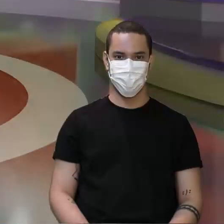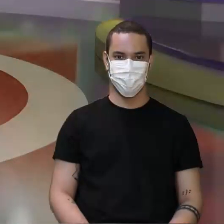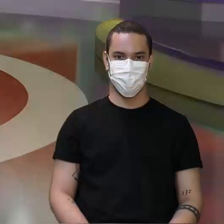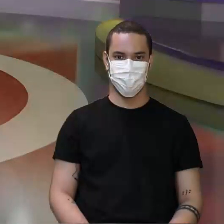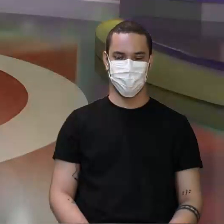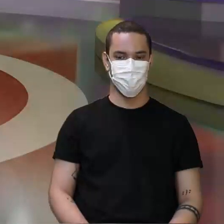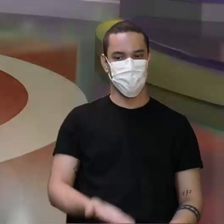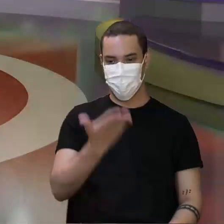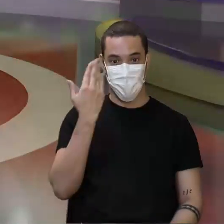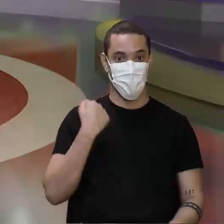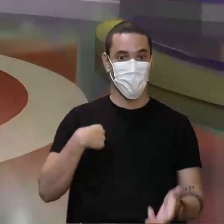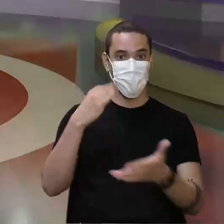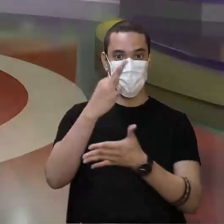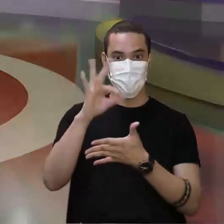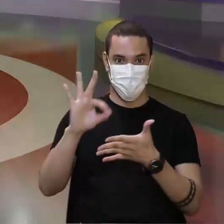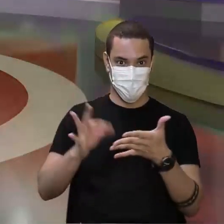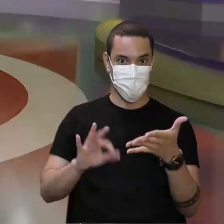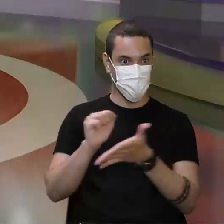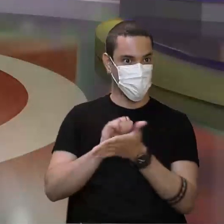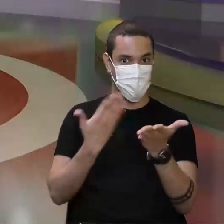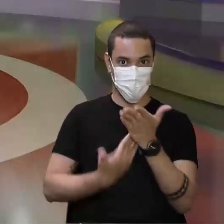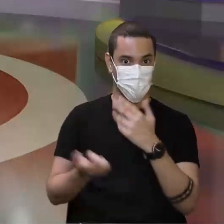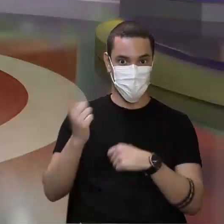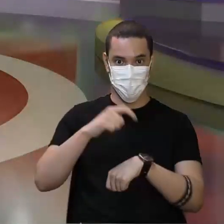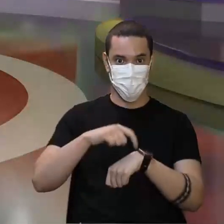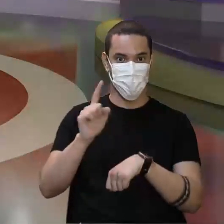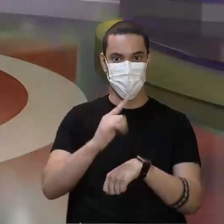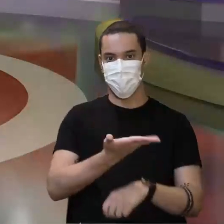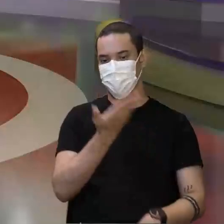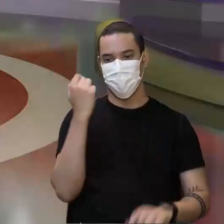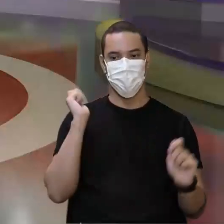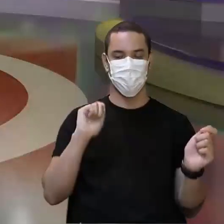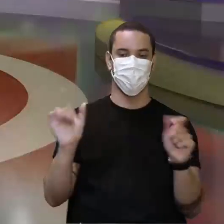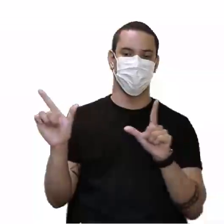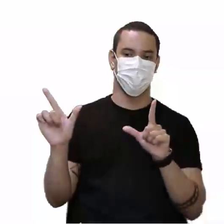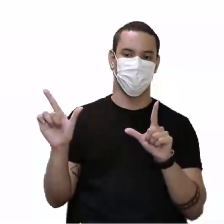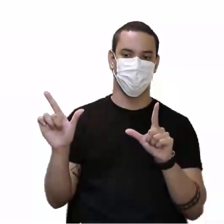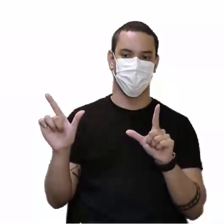Hey guys, vamos lá corrigir nossas atividades, não vamos perder tempo. Let's begin.